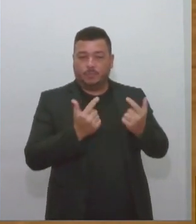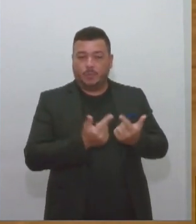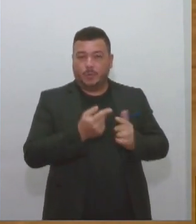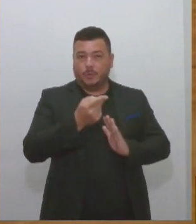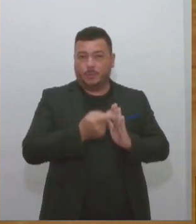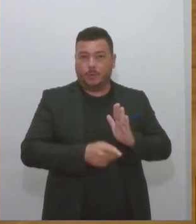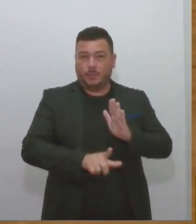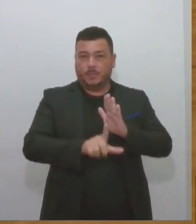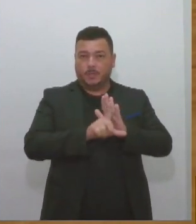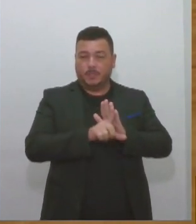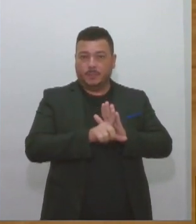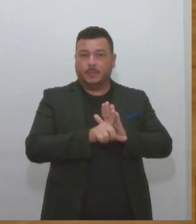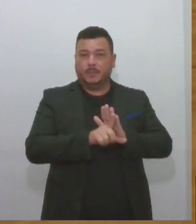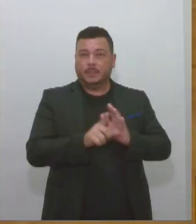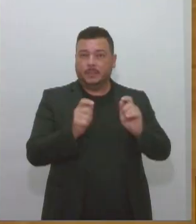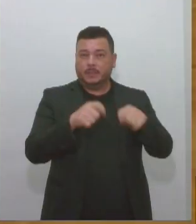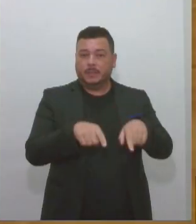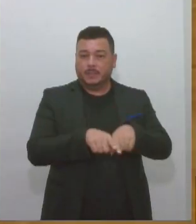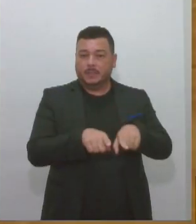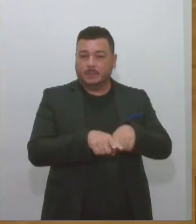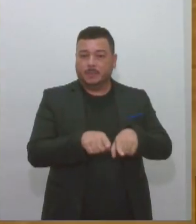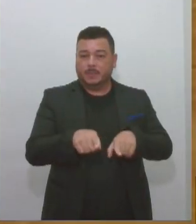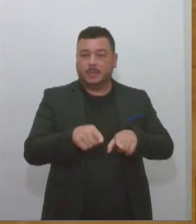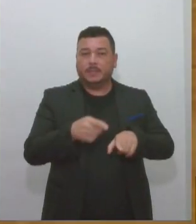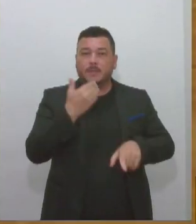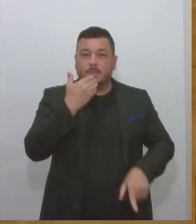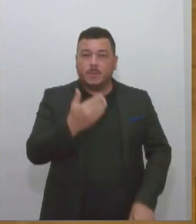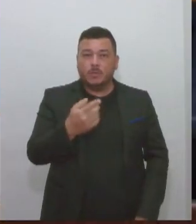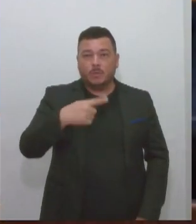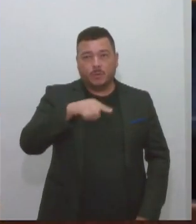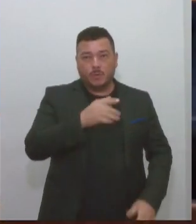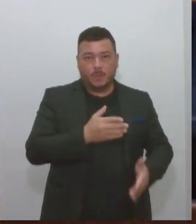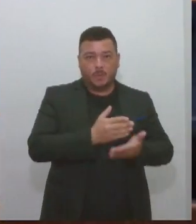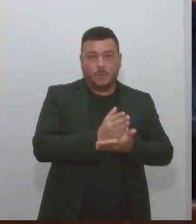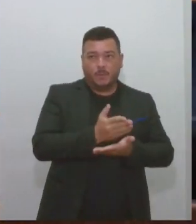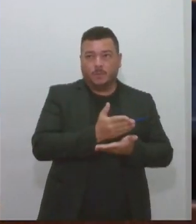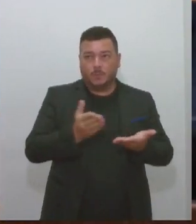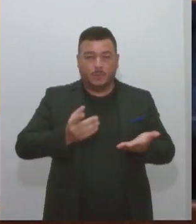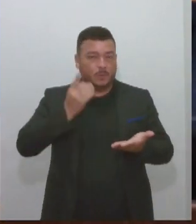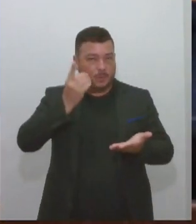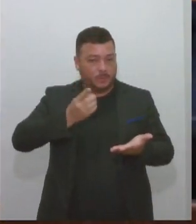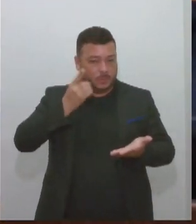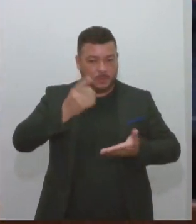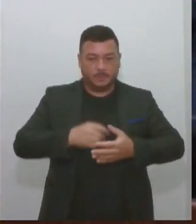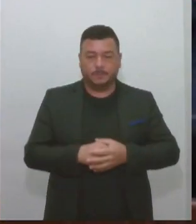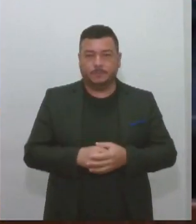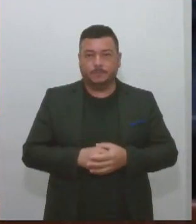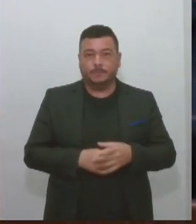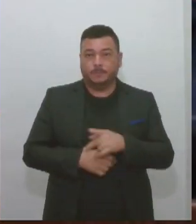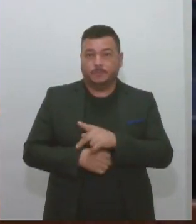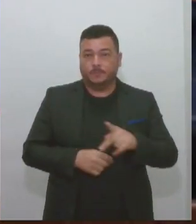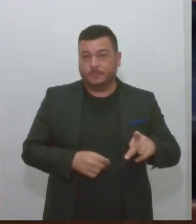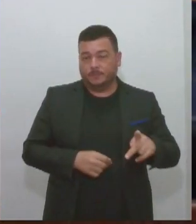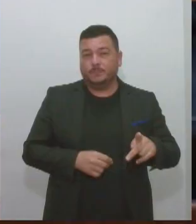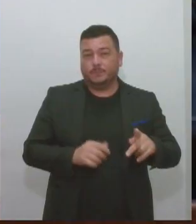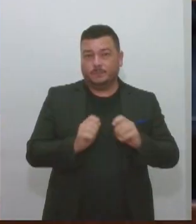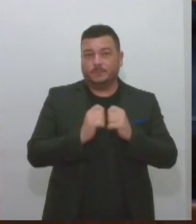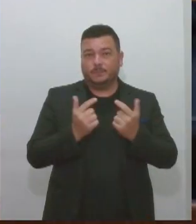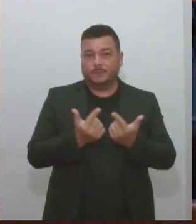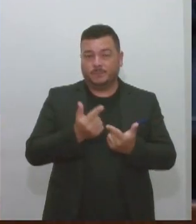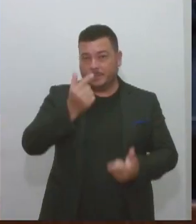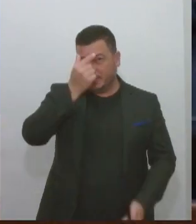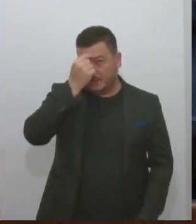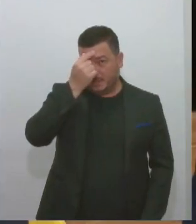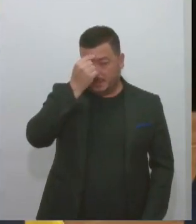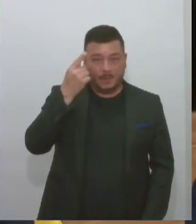que pudesse contemplar esse pleito, que foi aprovado, inclusive, pelos próprios deputados. O presidente da Alesi, o deputado Jefferson Andrade, também falou